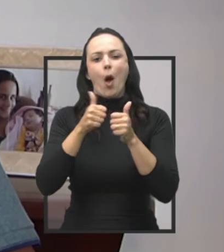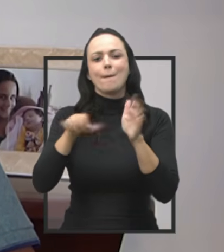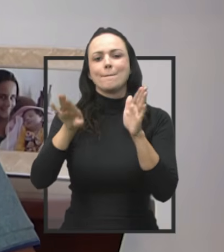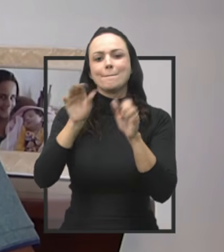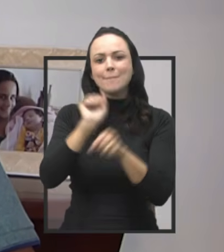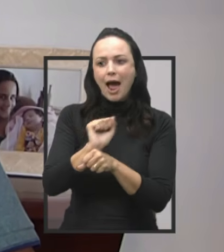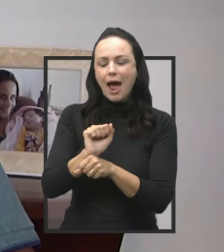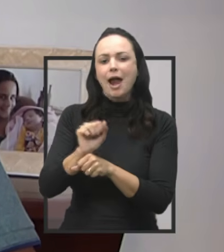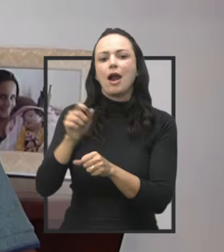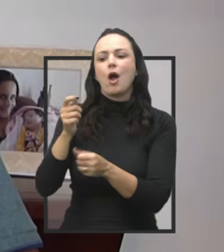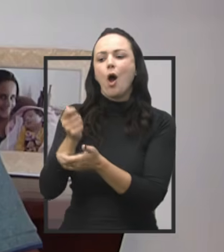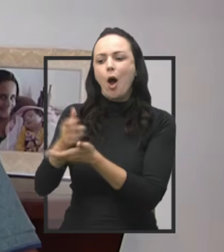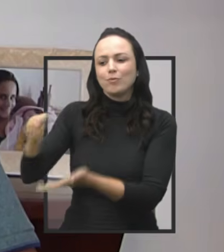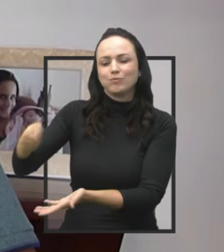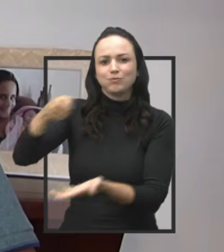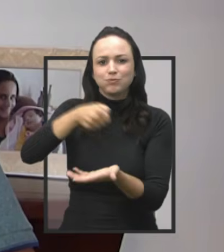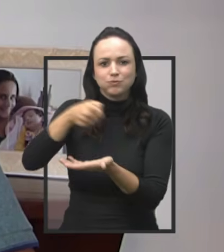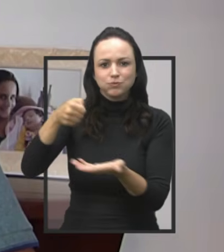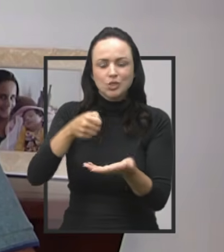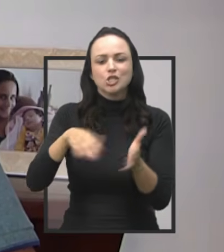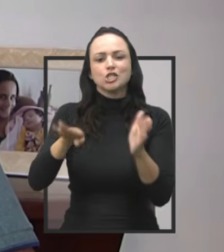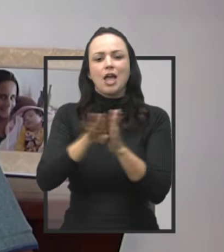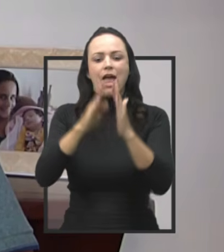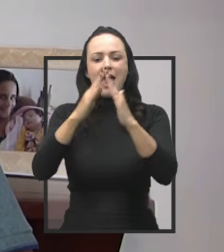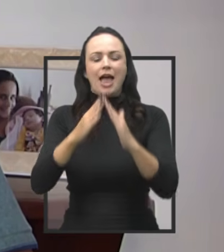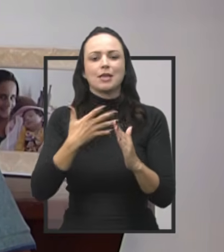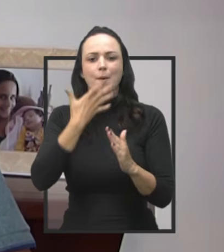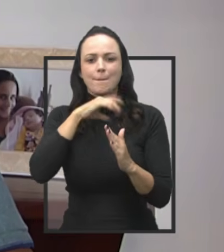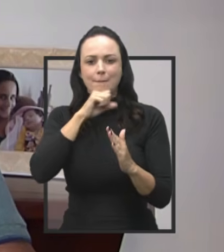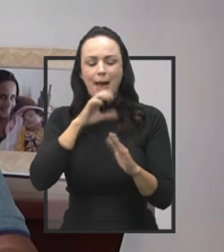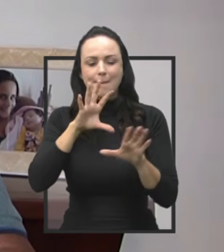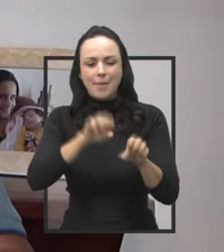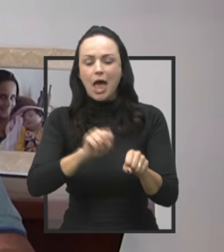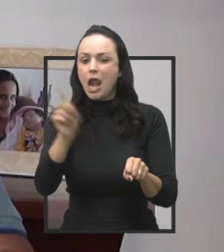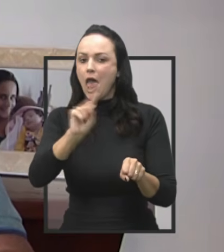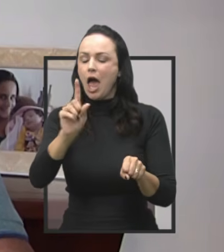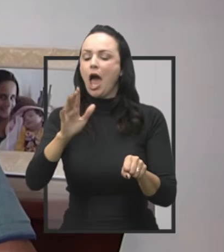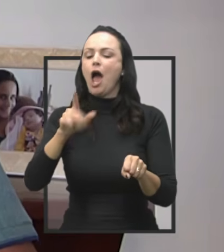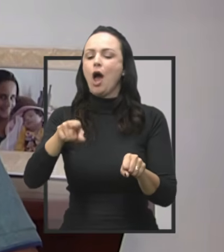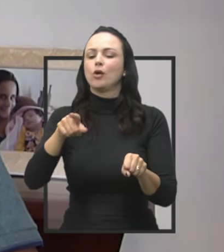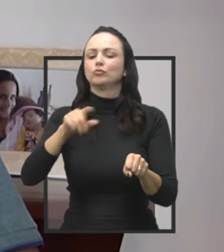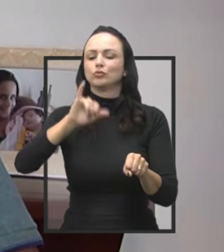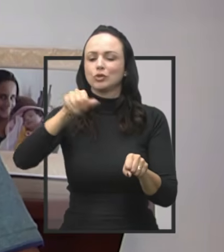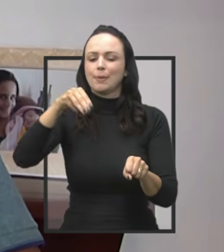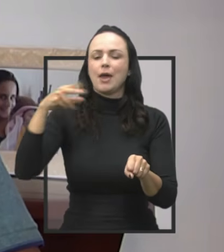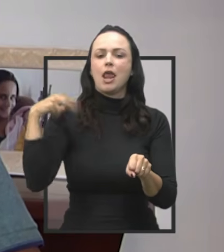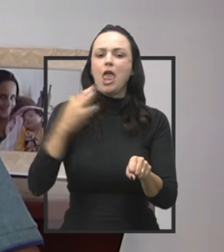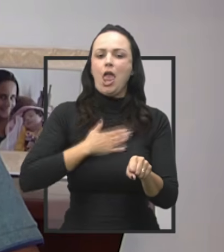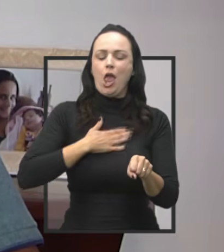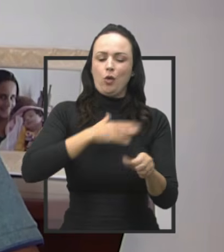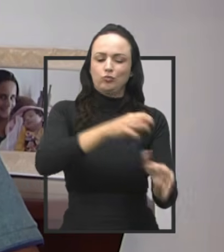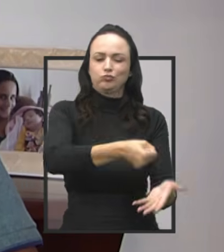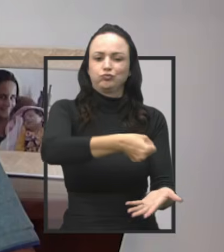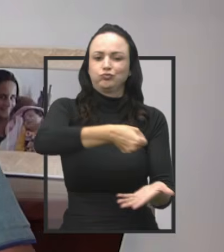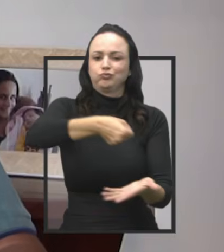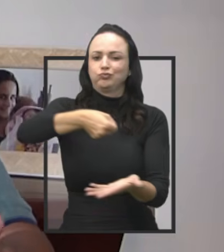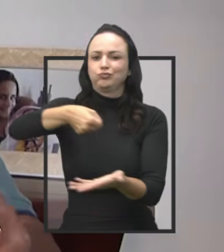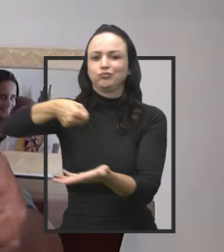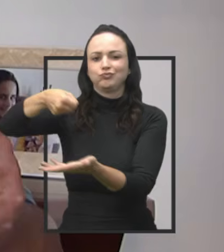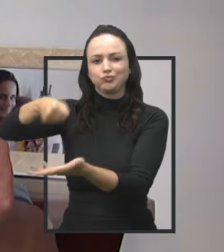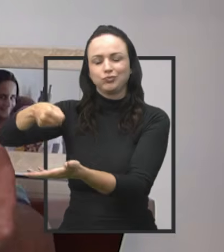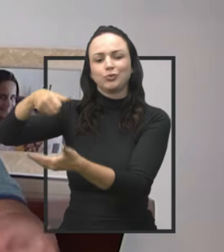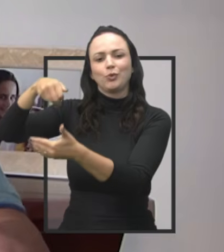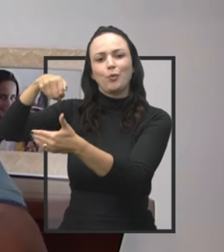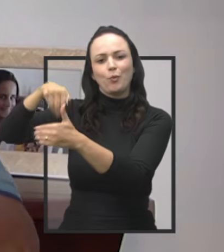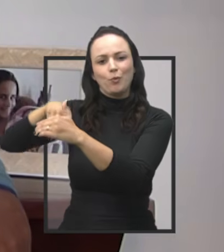pai, ponhava no ônibus, chegava aqui na casa do meu pai ia pegar a compra e falava, não, senhor Narciso, deixa que eu tiro. Ele